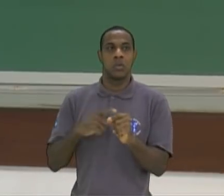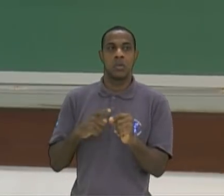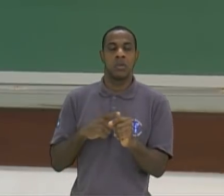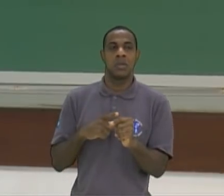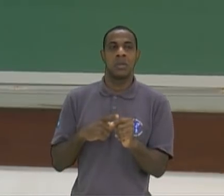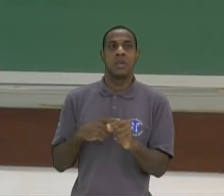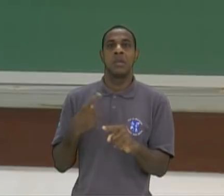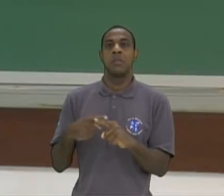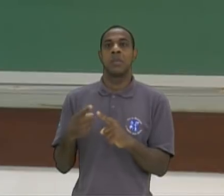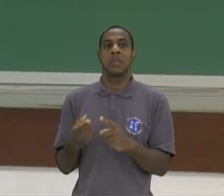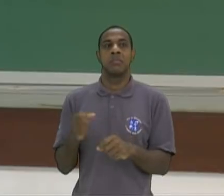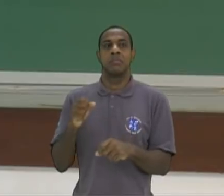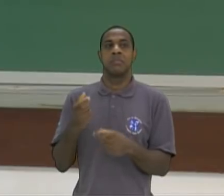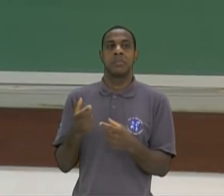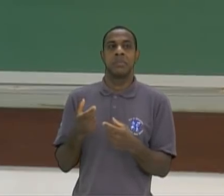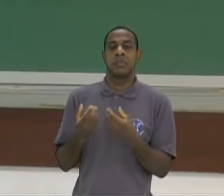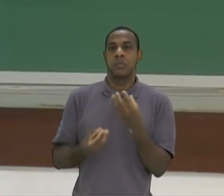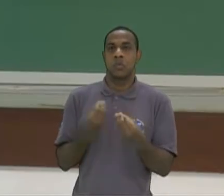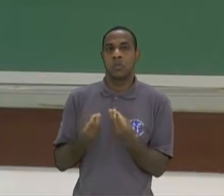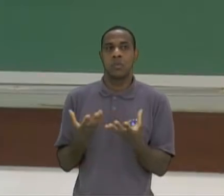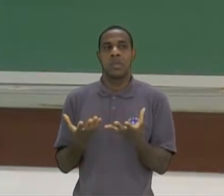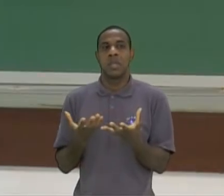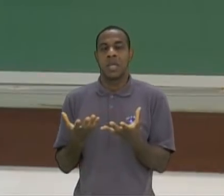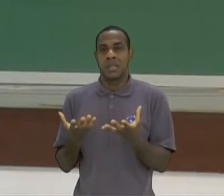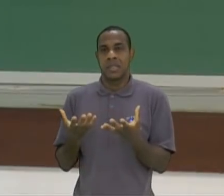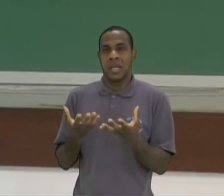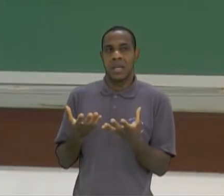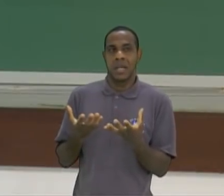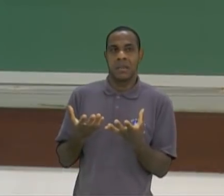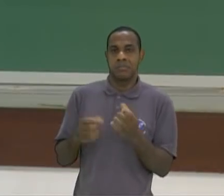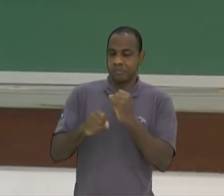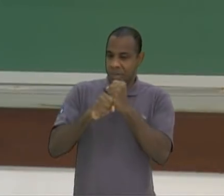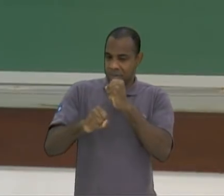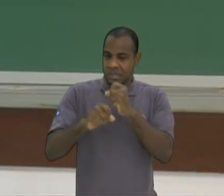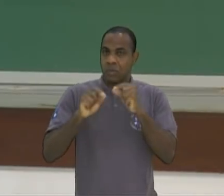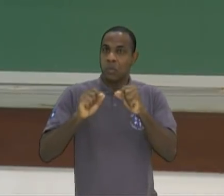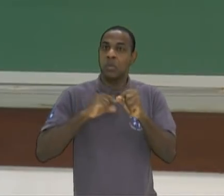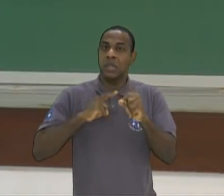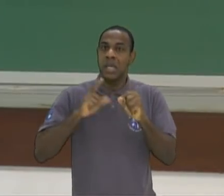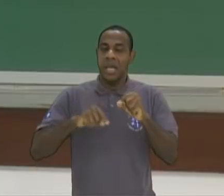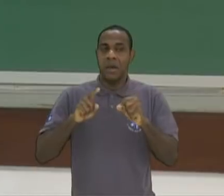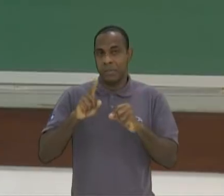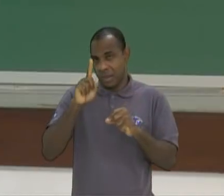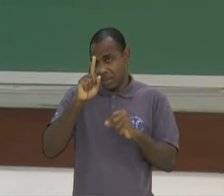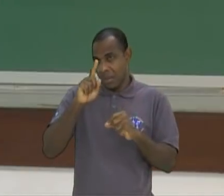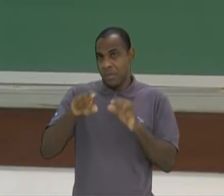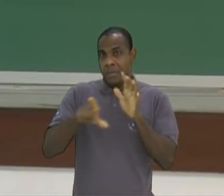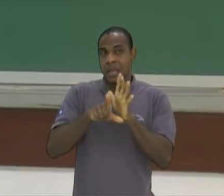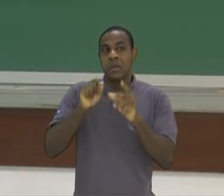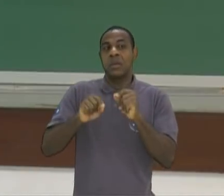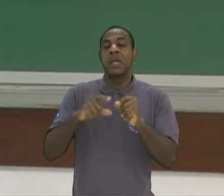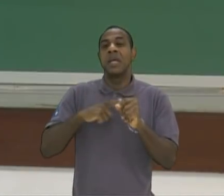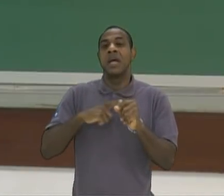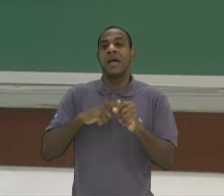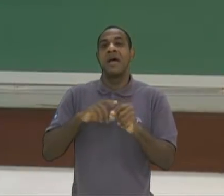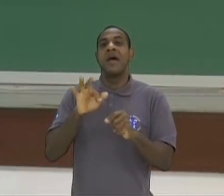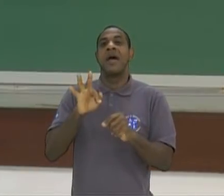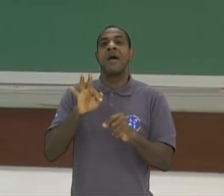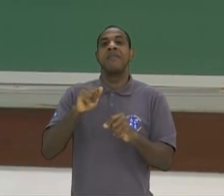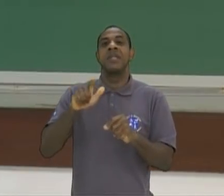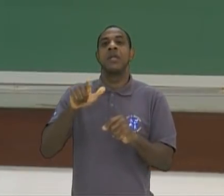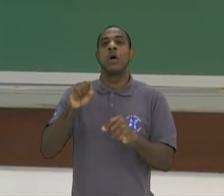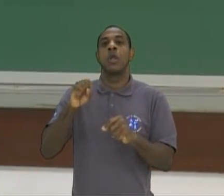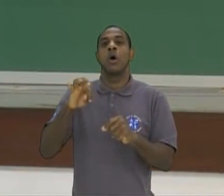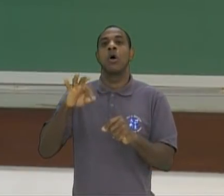devido à hiperatividade da cadeia muscular posterior, que é a extensão, né? É uma lei fisiológica, uma vez que se relaxa um lado do corpo, o outro